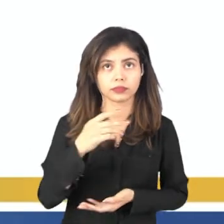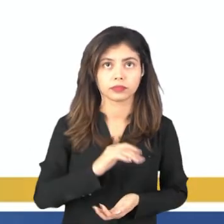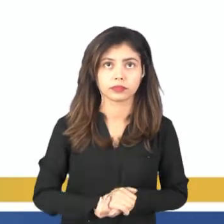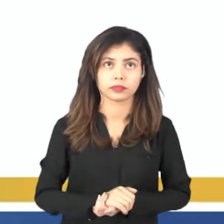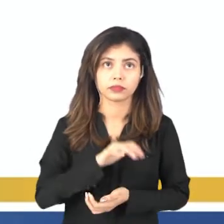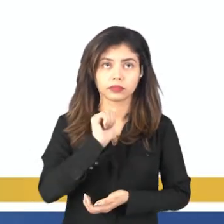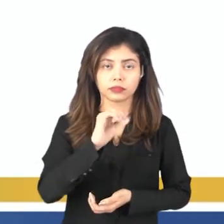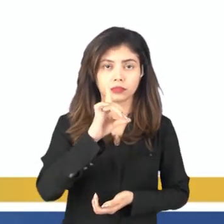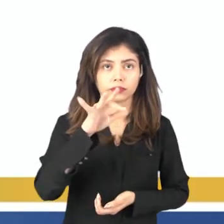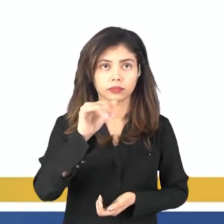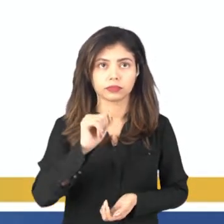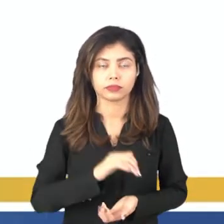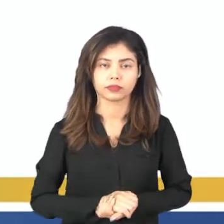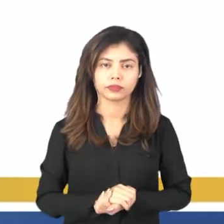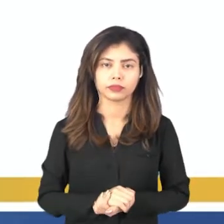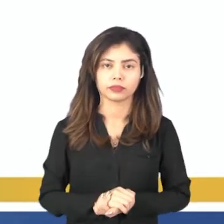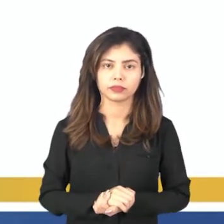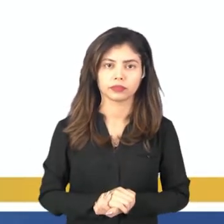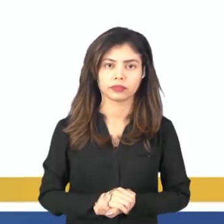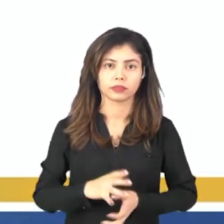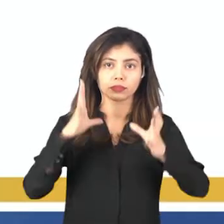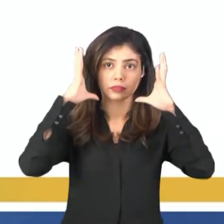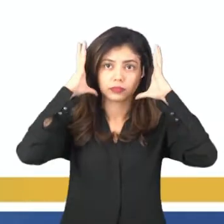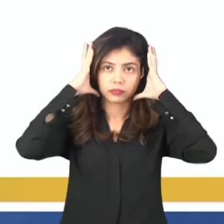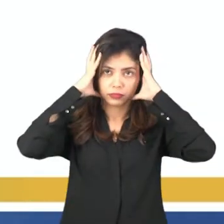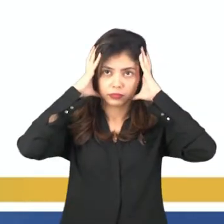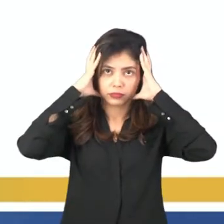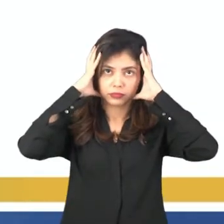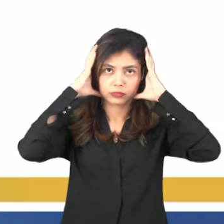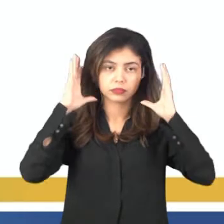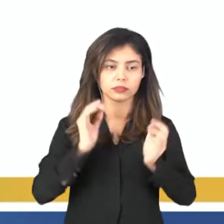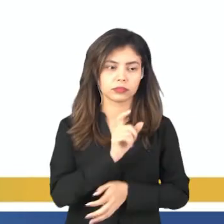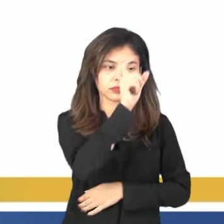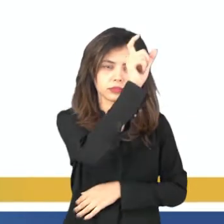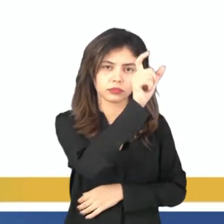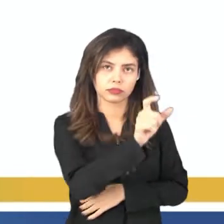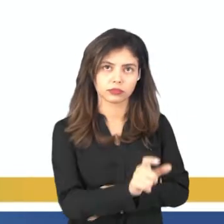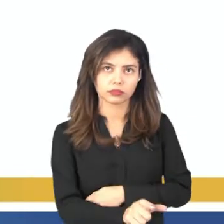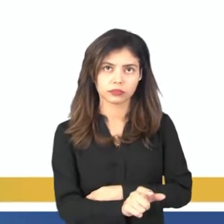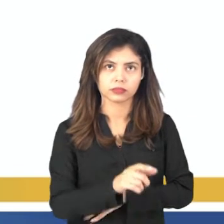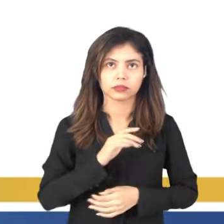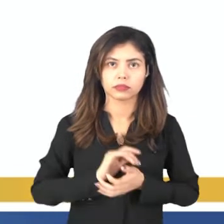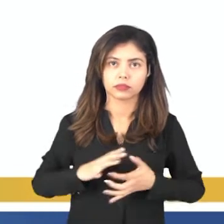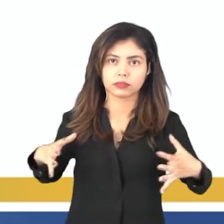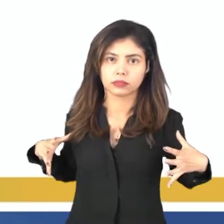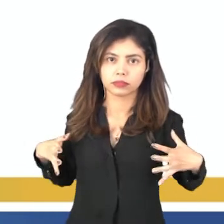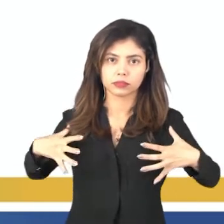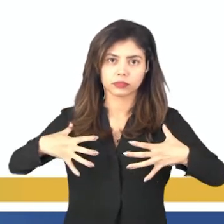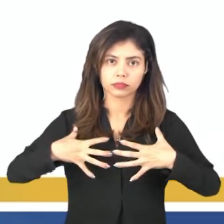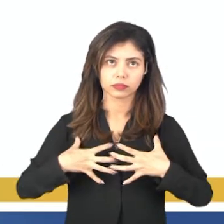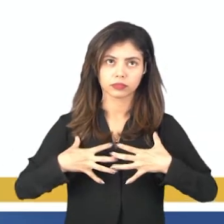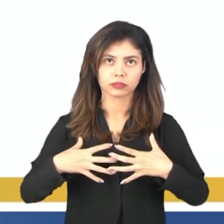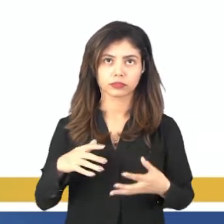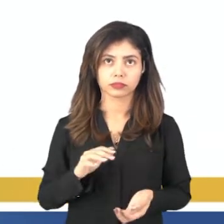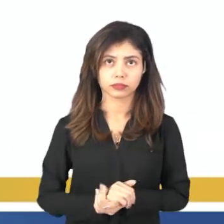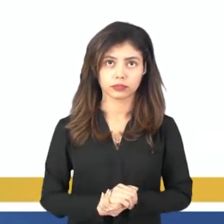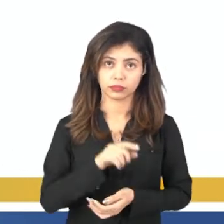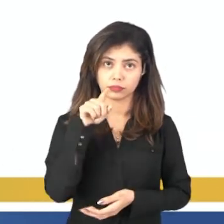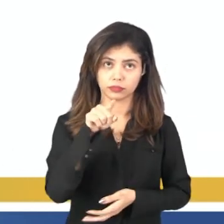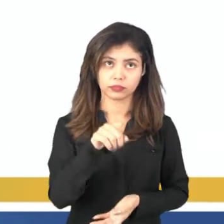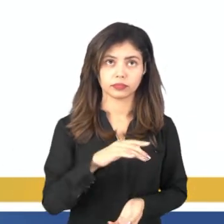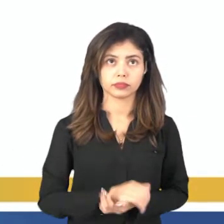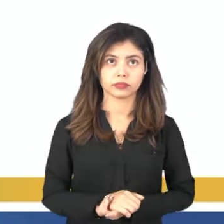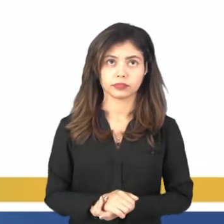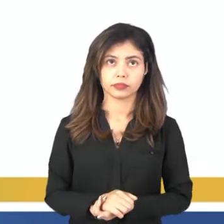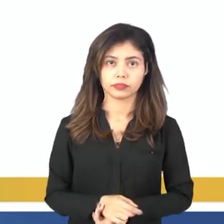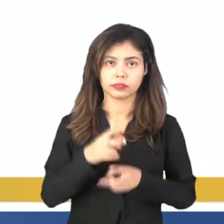do axial, a gente está falando dos ossos do crânio e da coluna vertebral e também da caixa torácica, tá? E aqui a gente